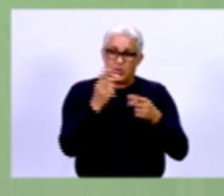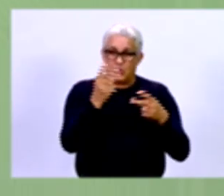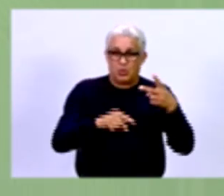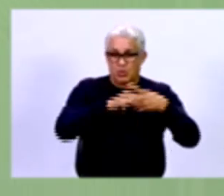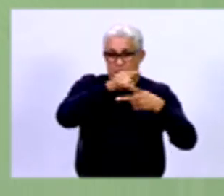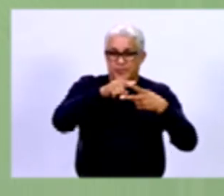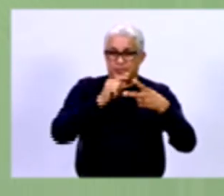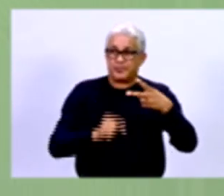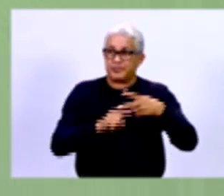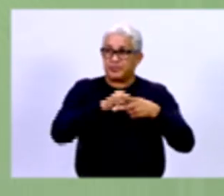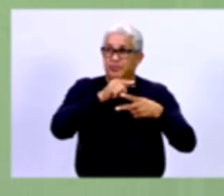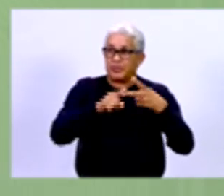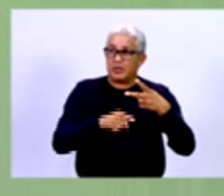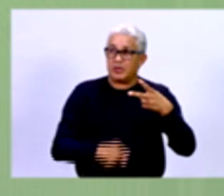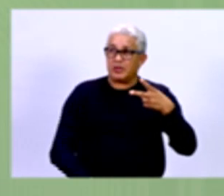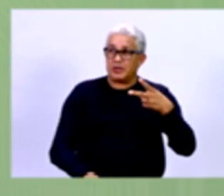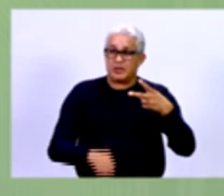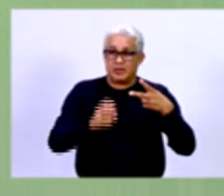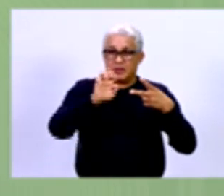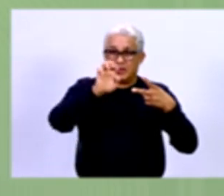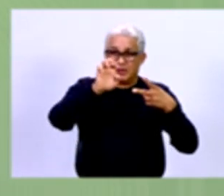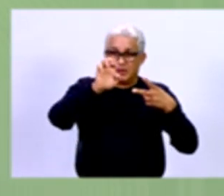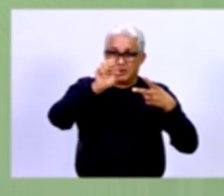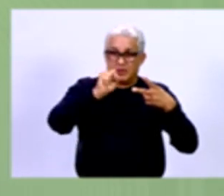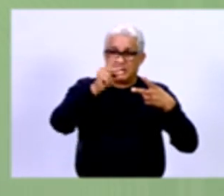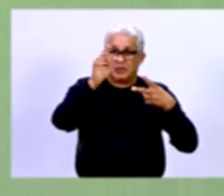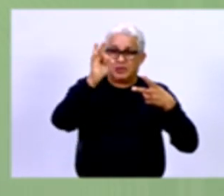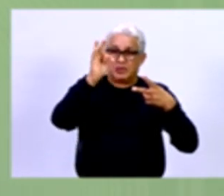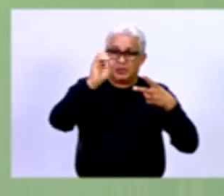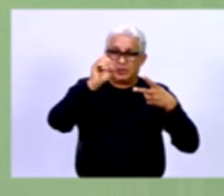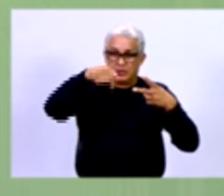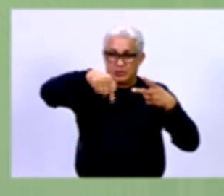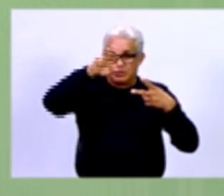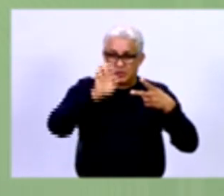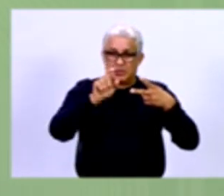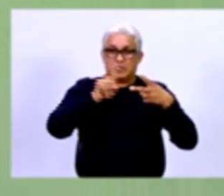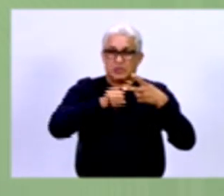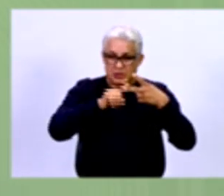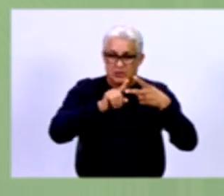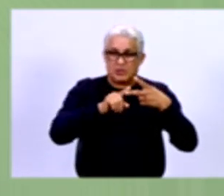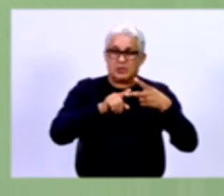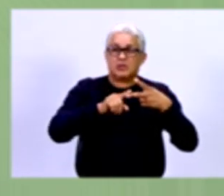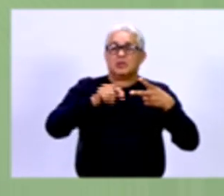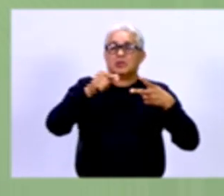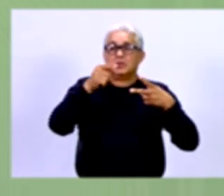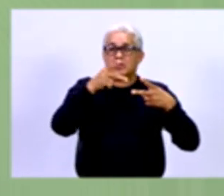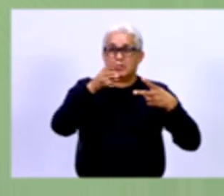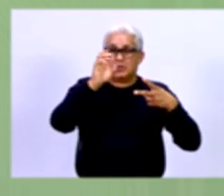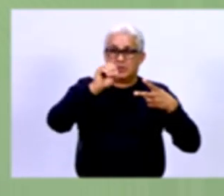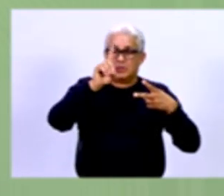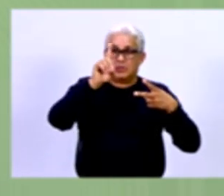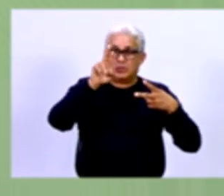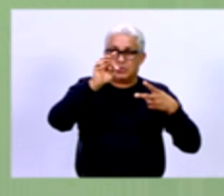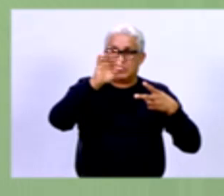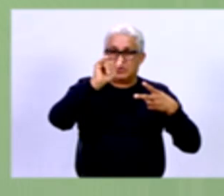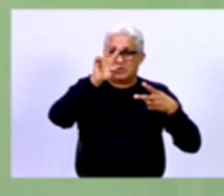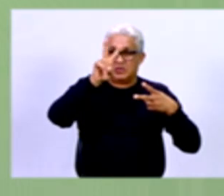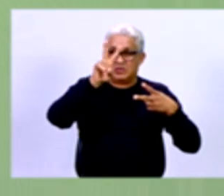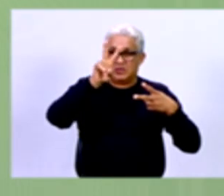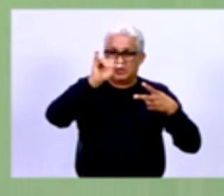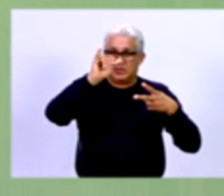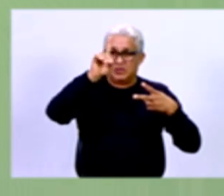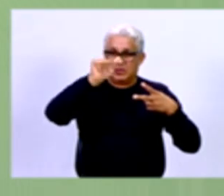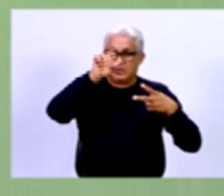variáveis, ligada da ideia do estoque de capital instalado e a produtividade desse capital. O estoque de capital da